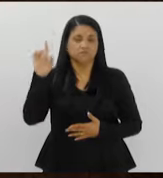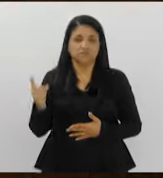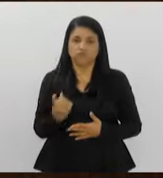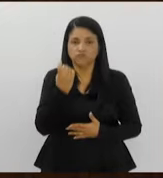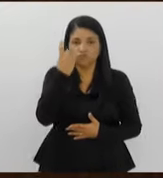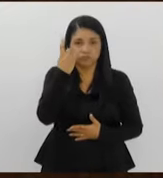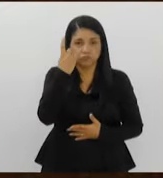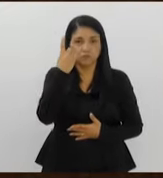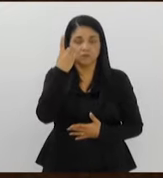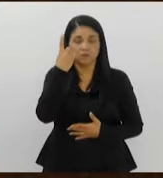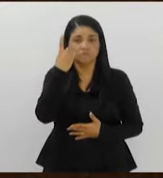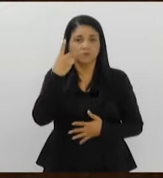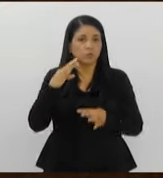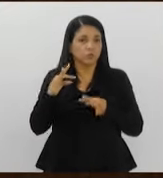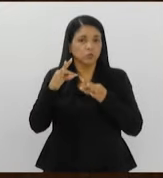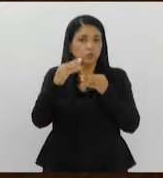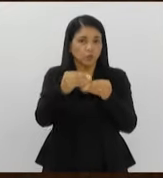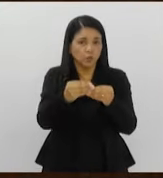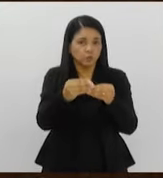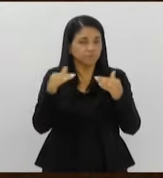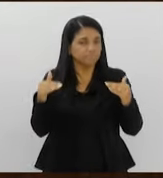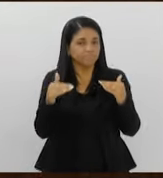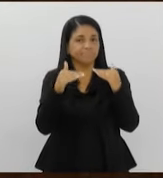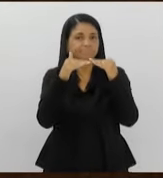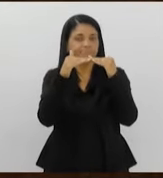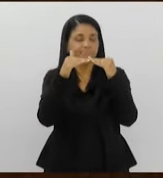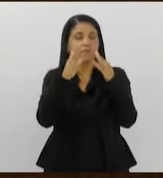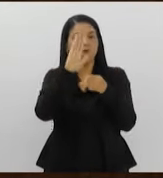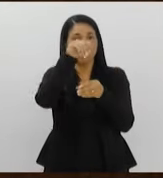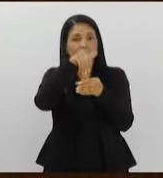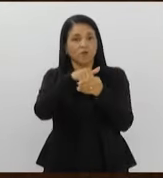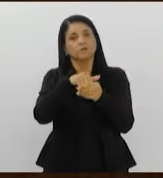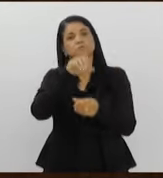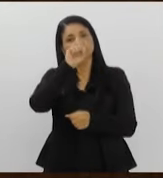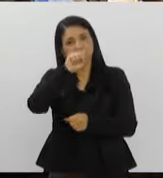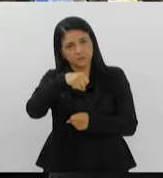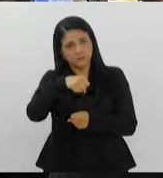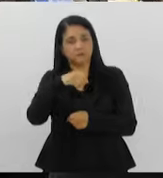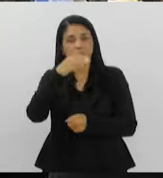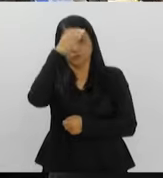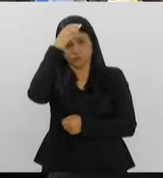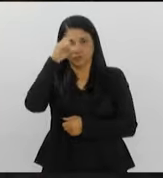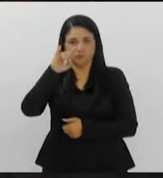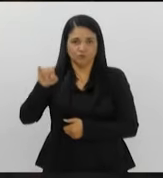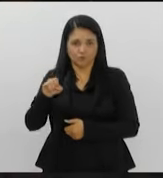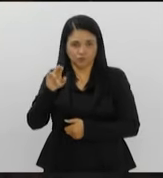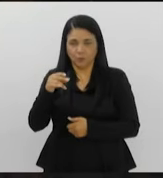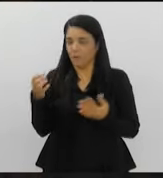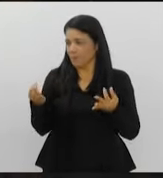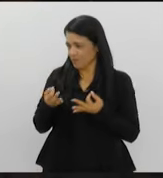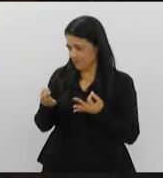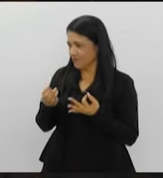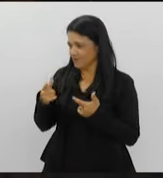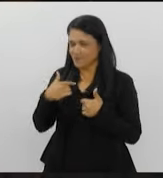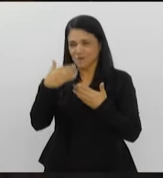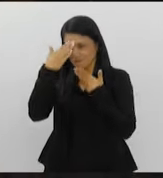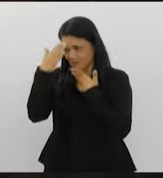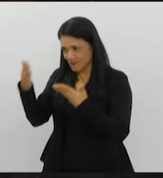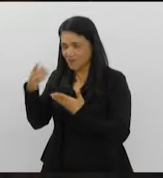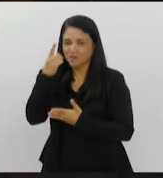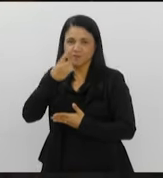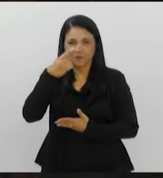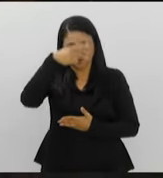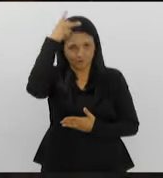Por aclamação, estamos todos votando sim na Tia Ju. Perfeito, muito obrigado pela parte, deputado Luiz